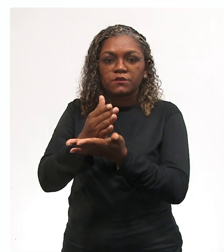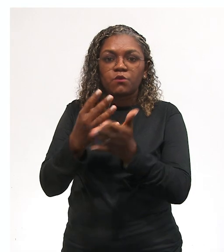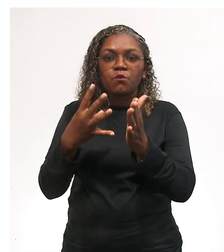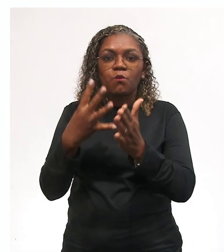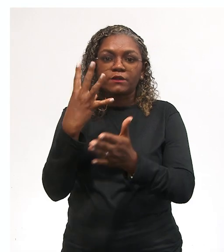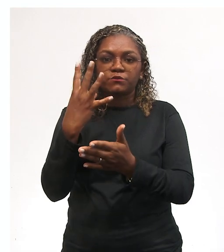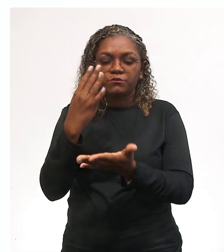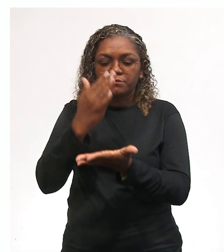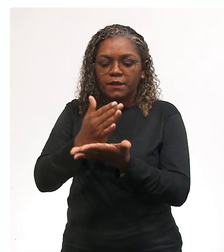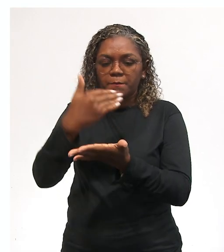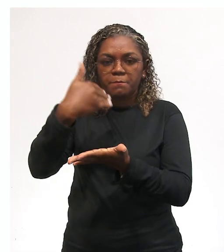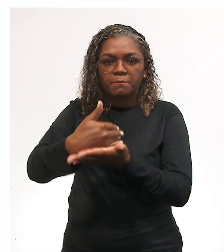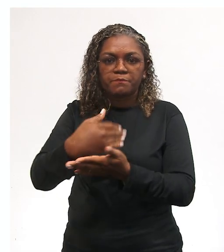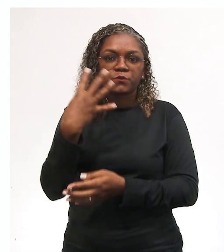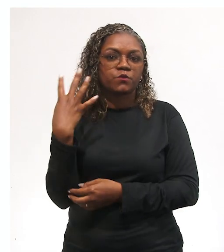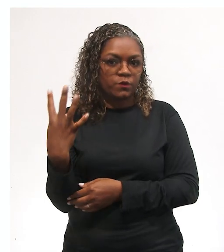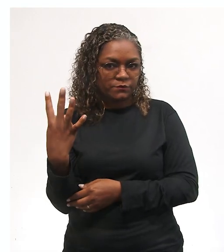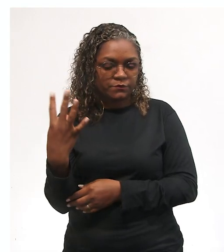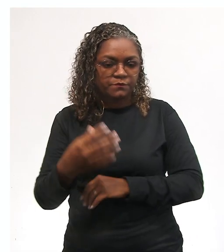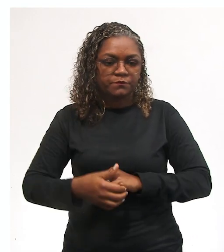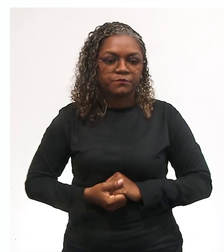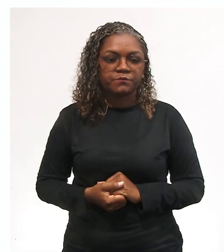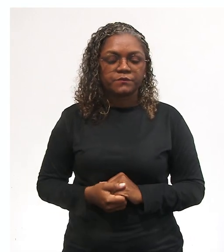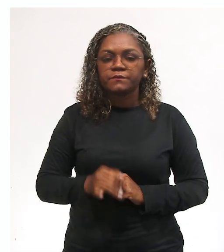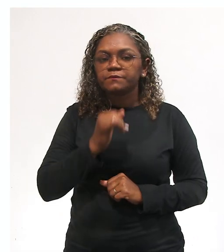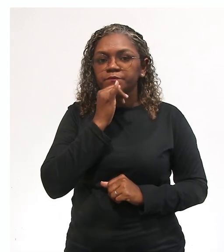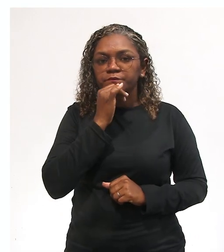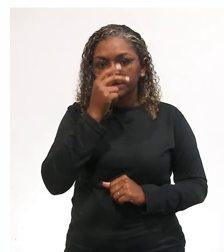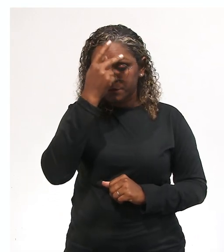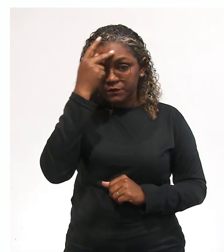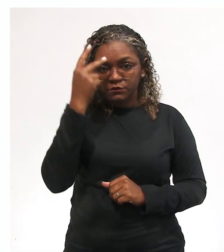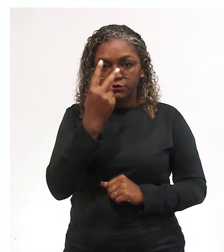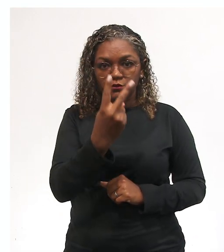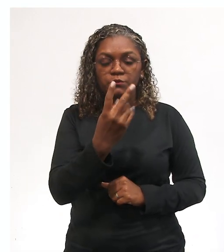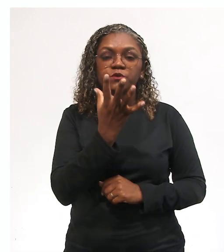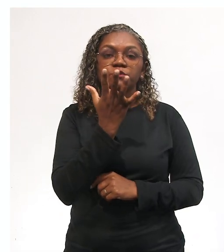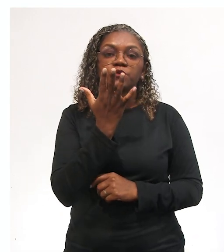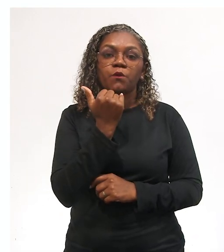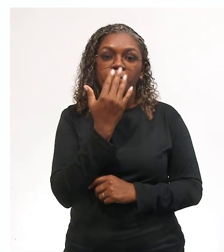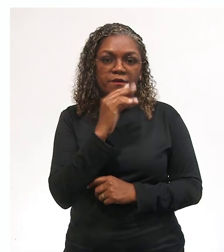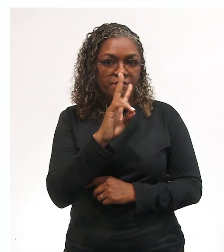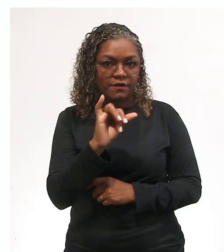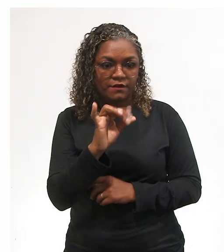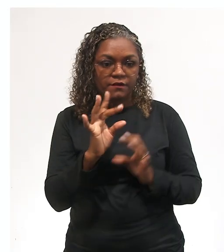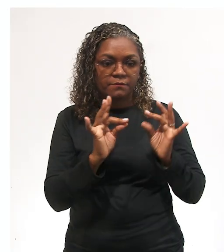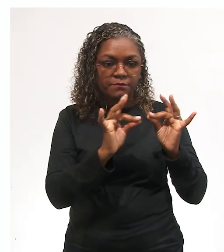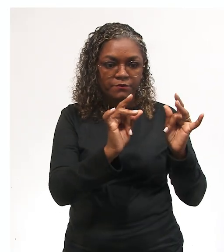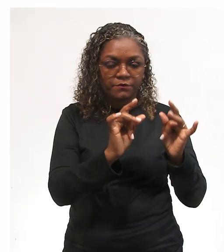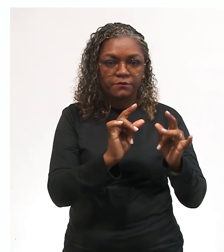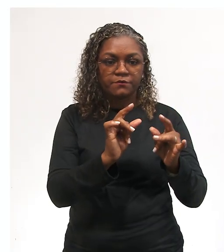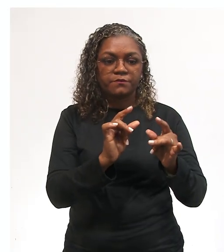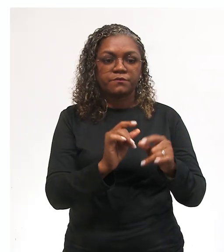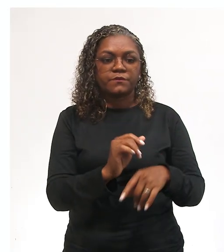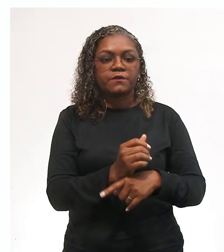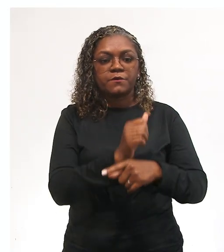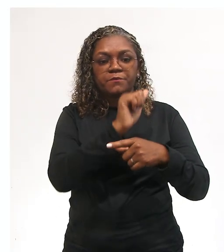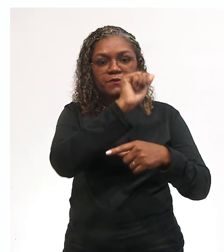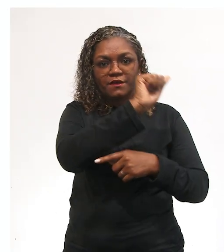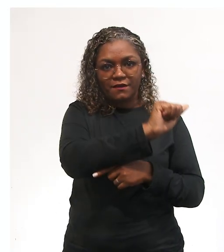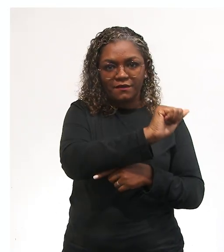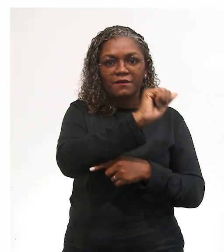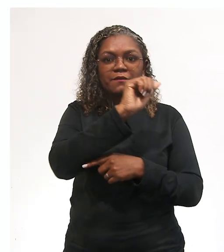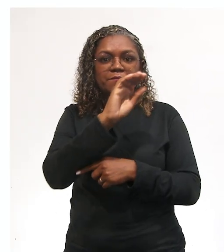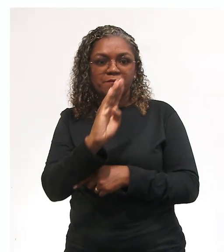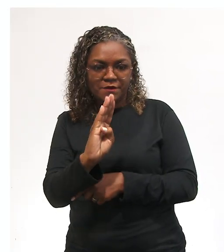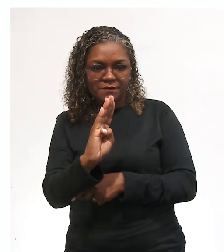fazer o consumo dessa pizza. Esse pedaço aqui foi consumido pela pessoa A e esse pedaço aqui